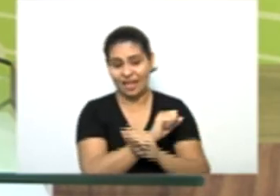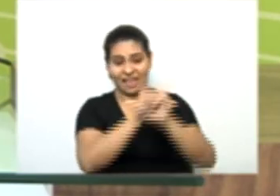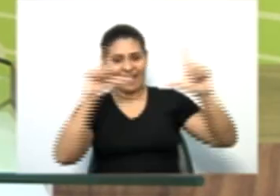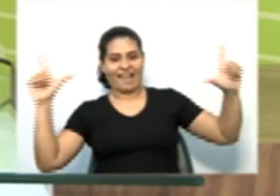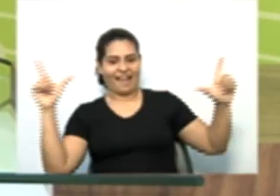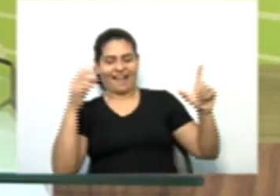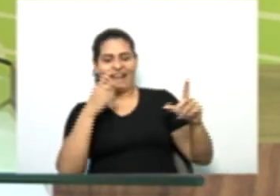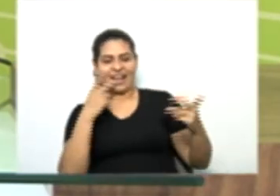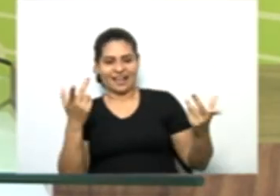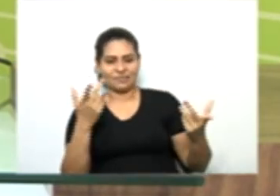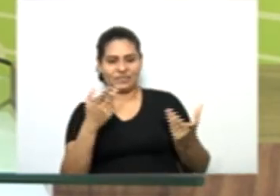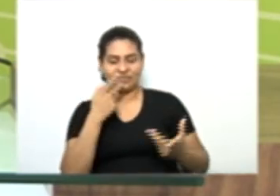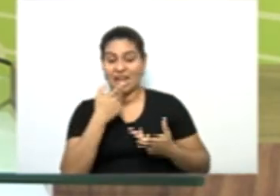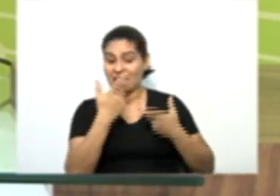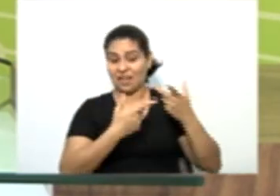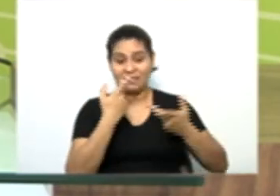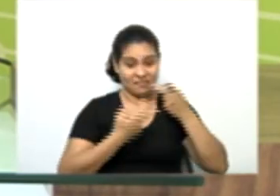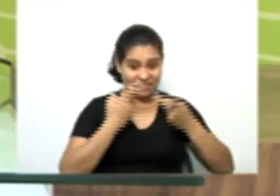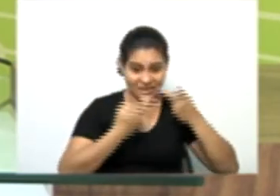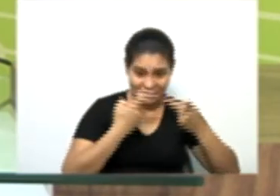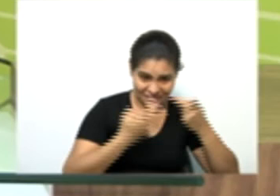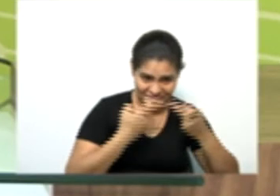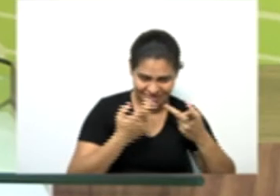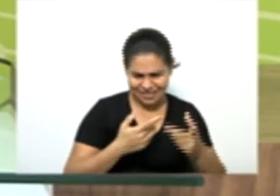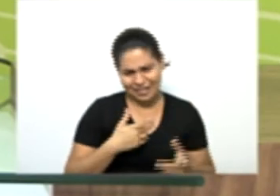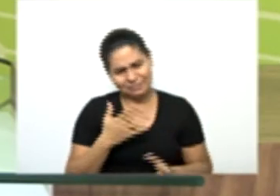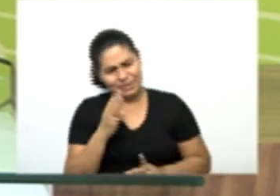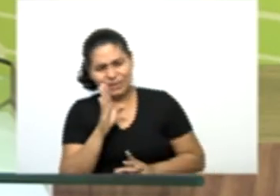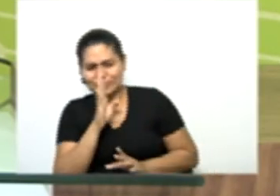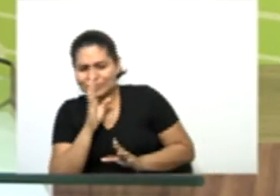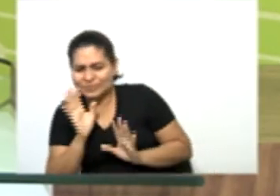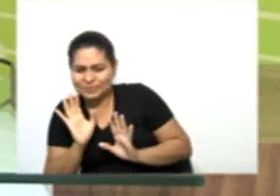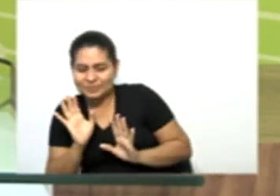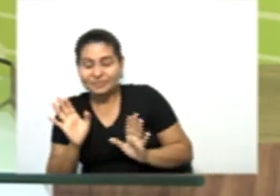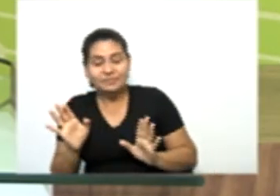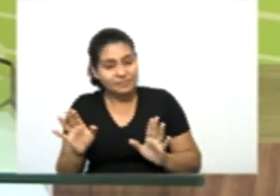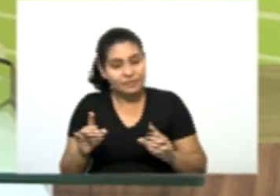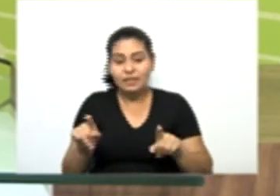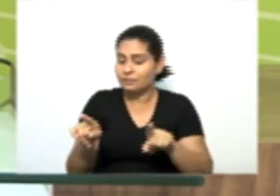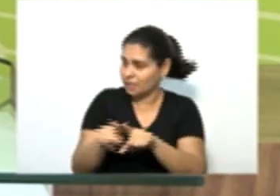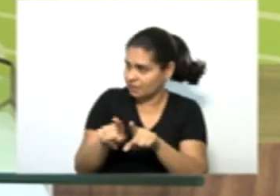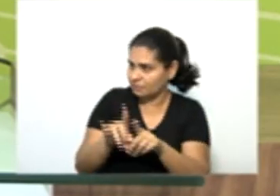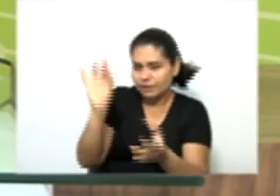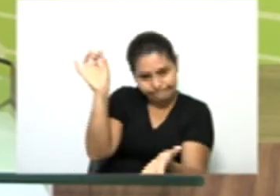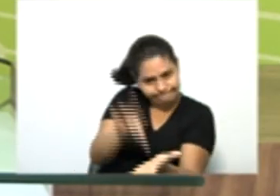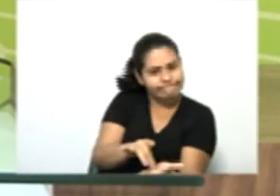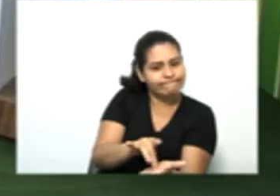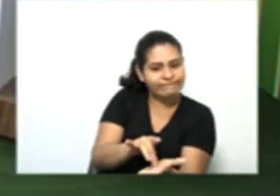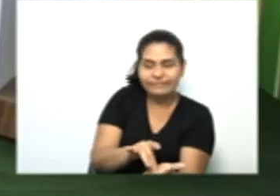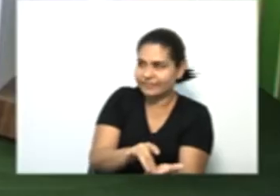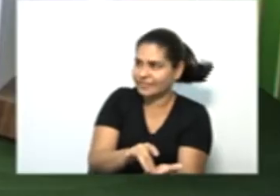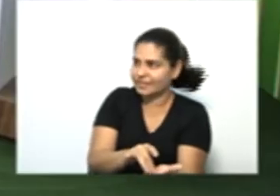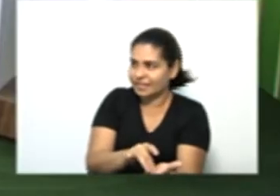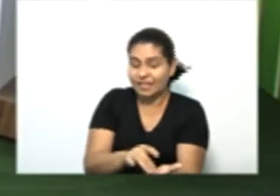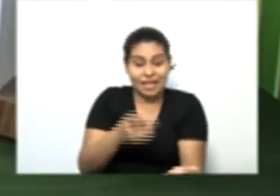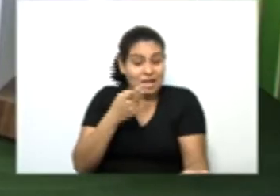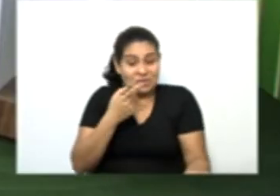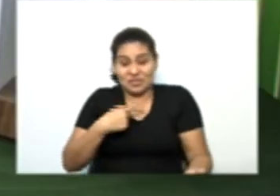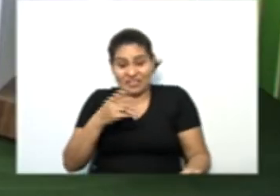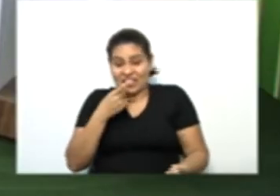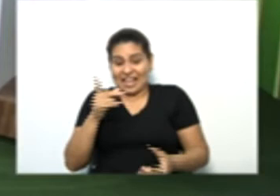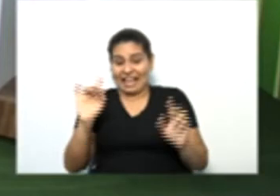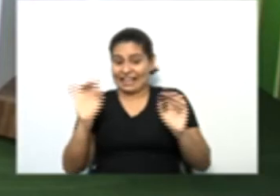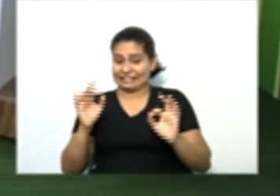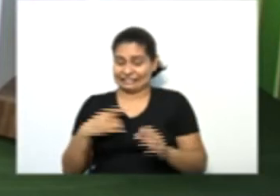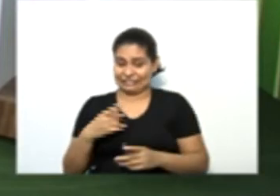exponente, assim, ele aparece com muita mais facilidade do que a minha, mas também convicto. Obrigado. Pensei que ela ia falar não